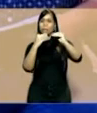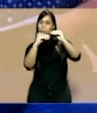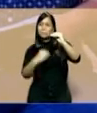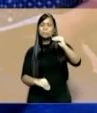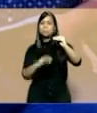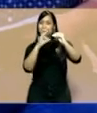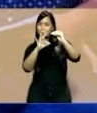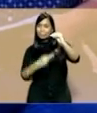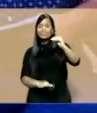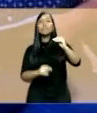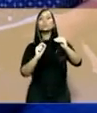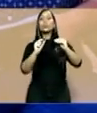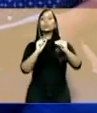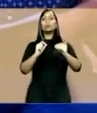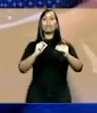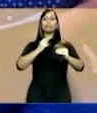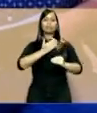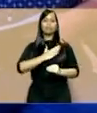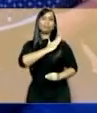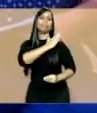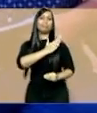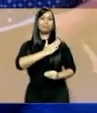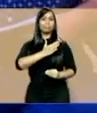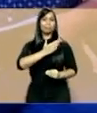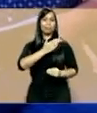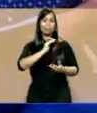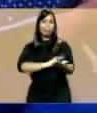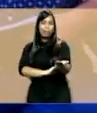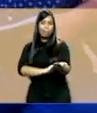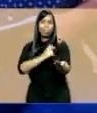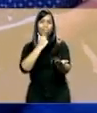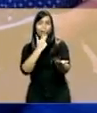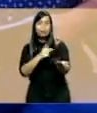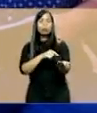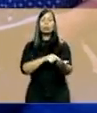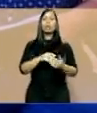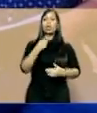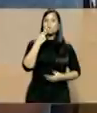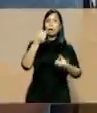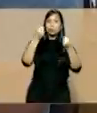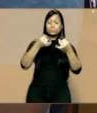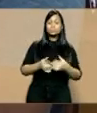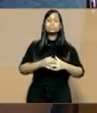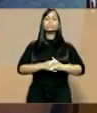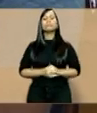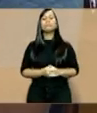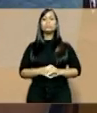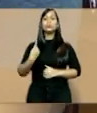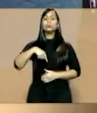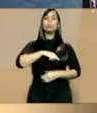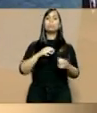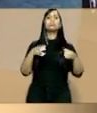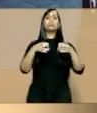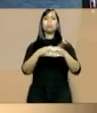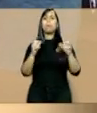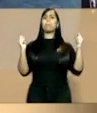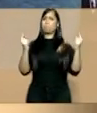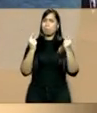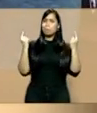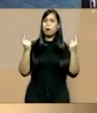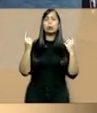essa abordagem contra os jovens negros da foto, você confere agora, ele conta tudo pra gente. Olha só. Nós estávamos numa caixa de